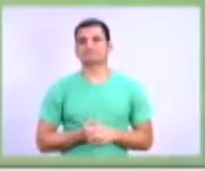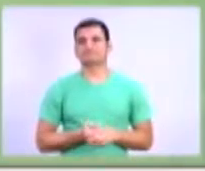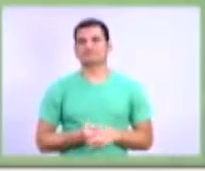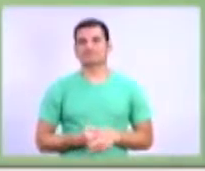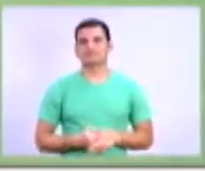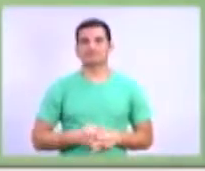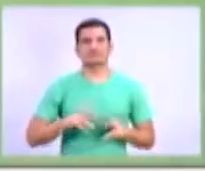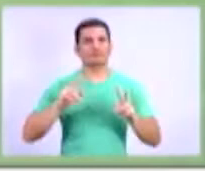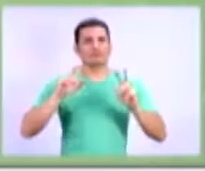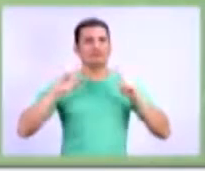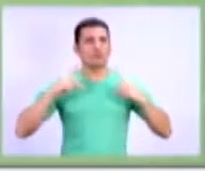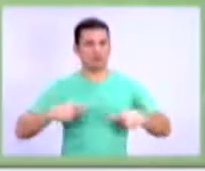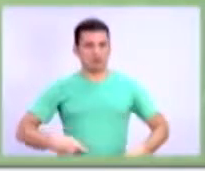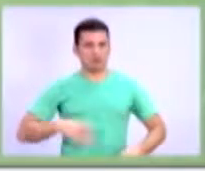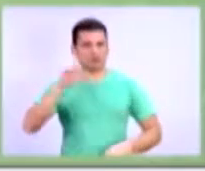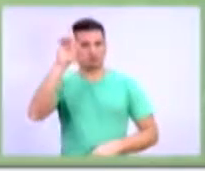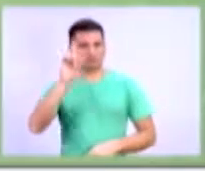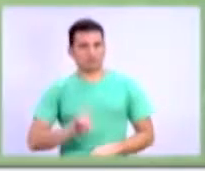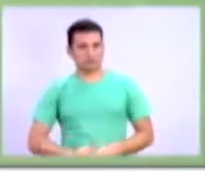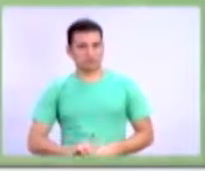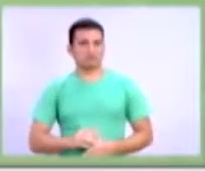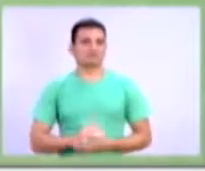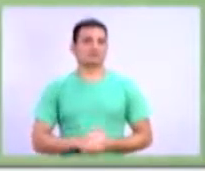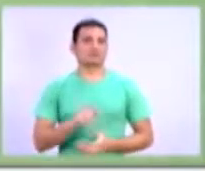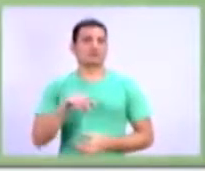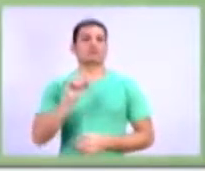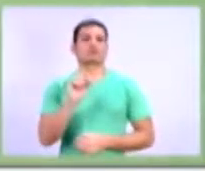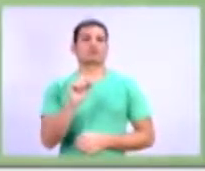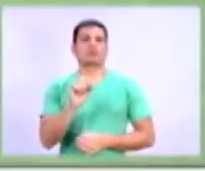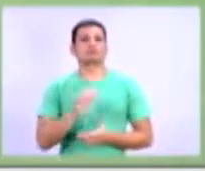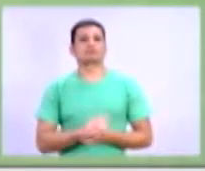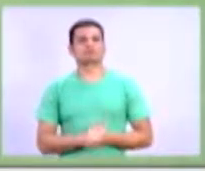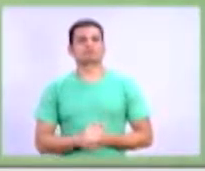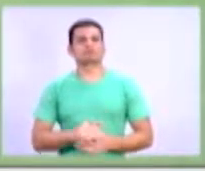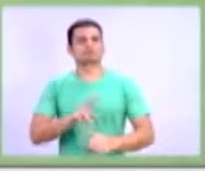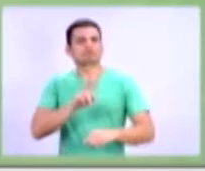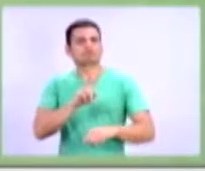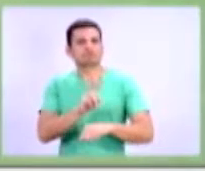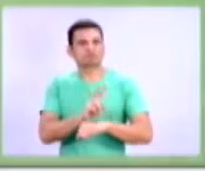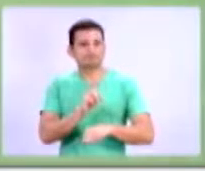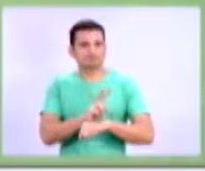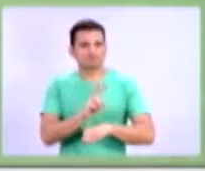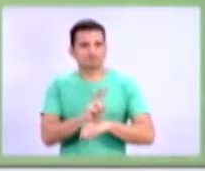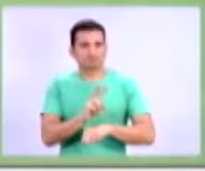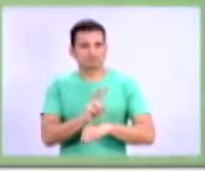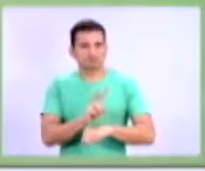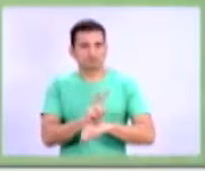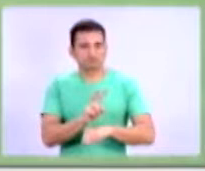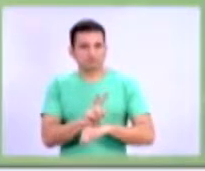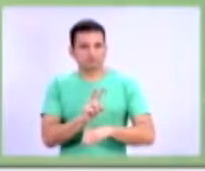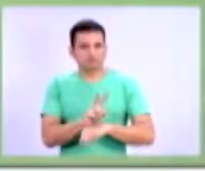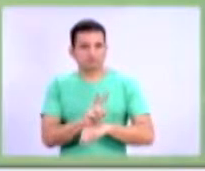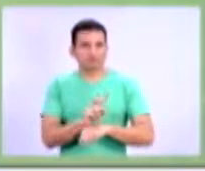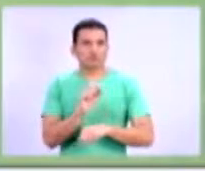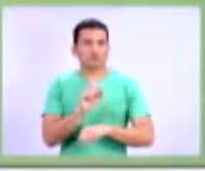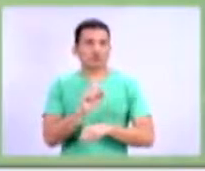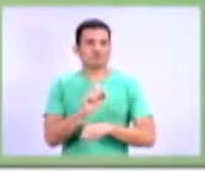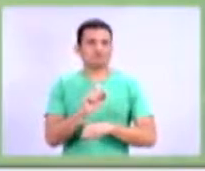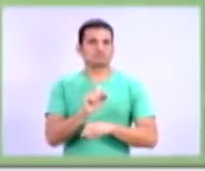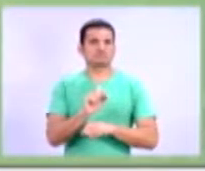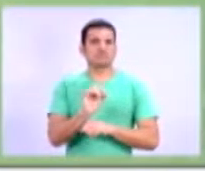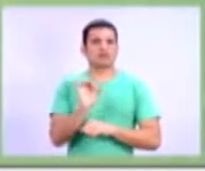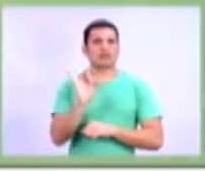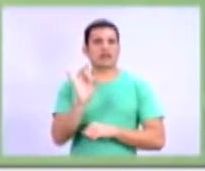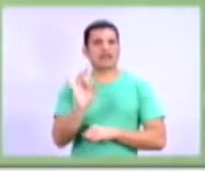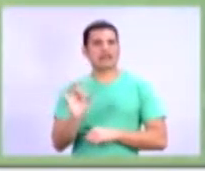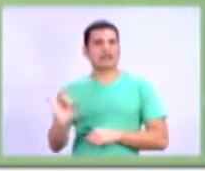Direitos humanos são uma espécie de guardiões da conduta dos estados e seus